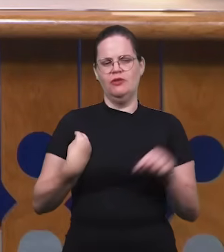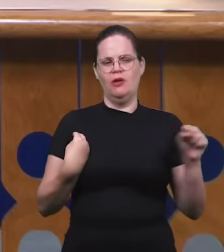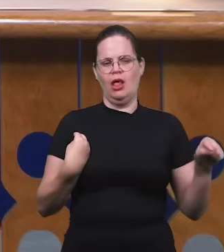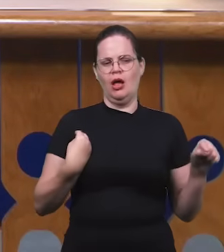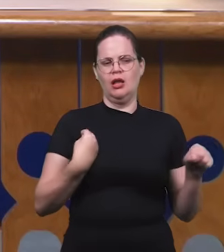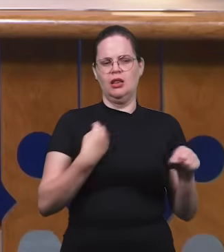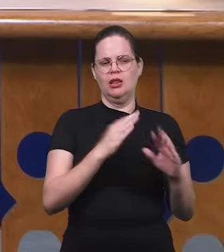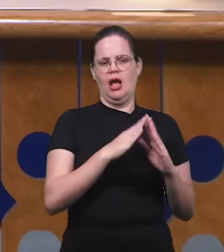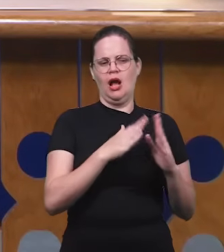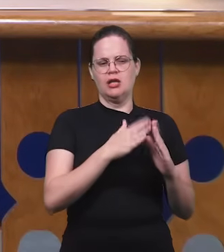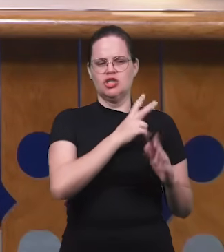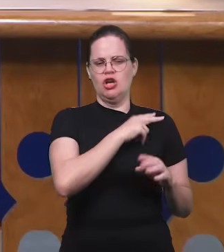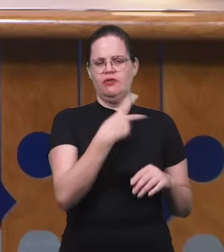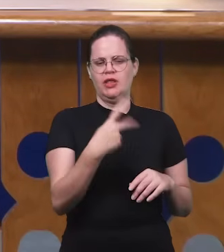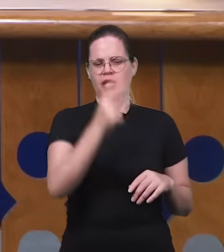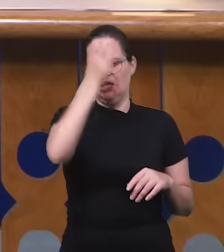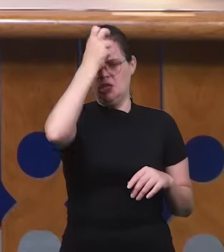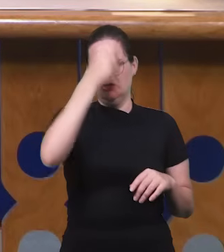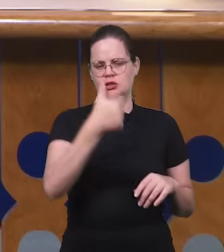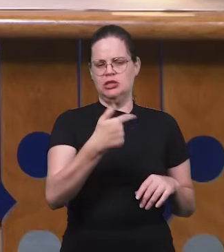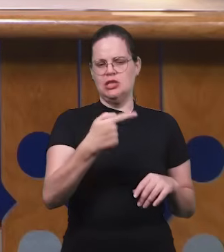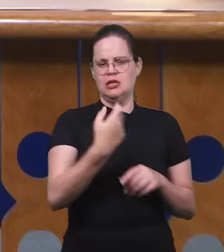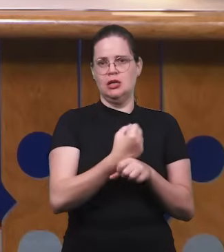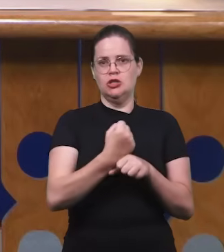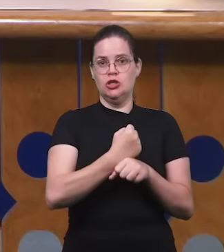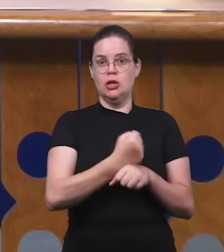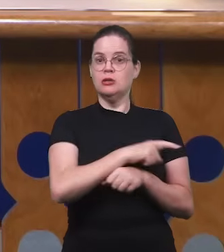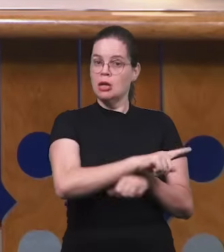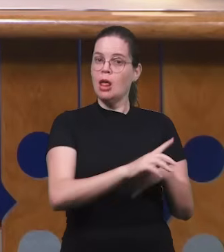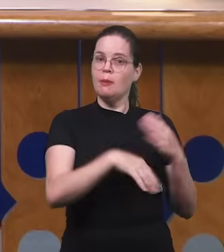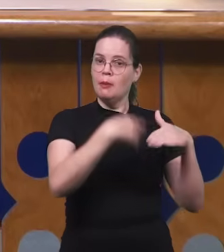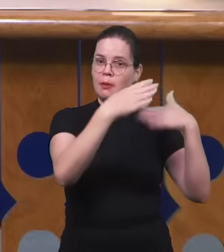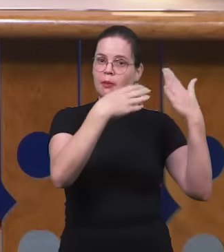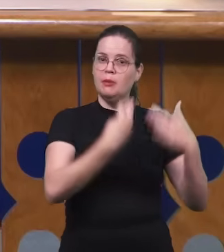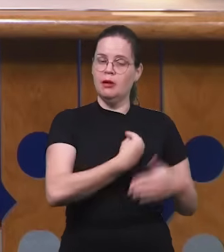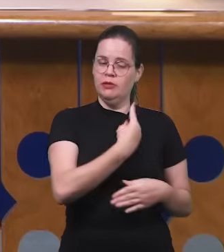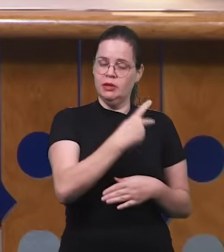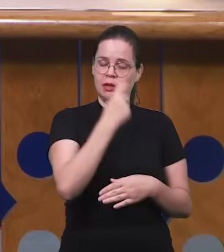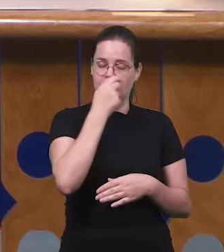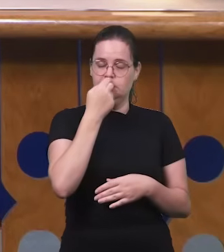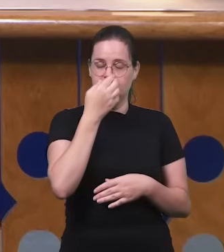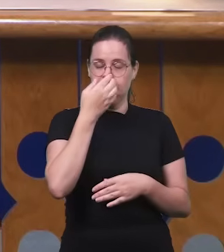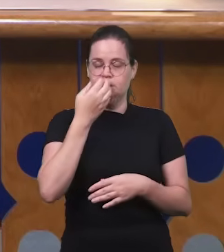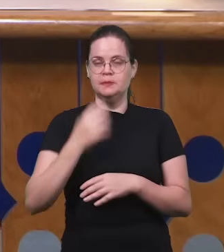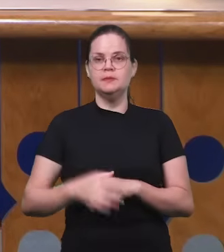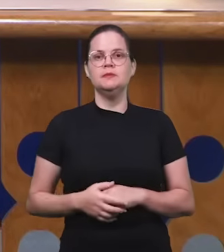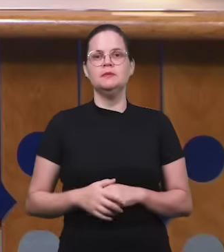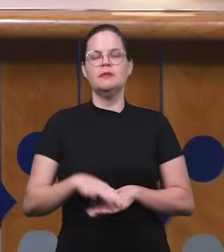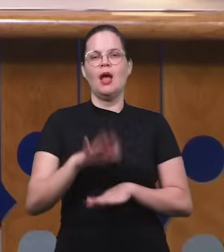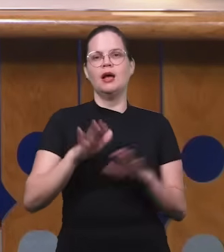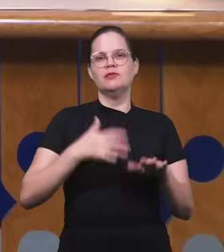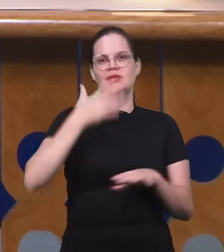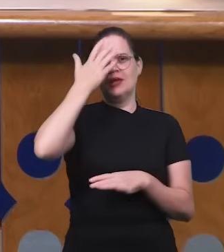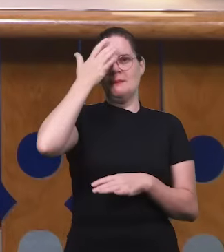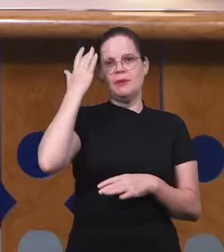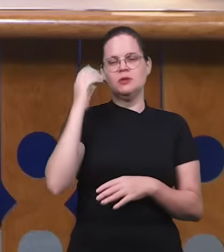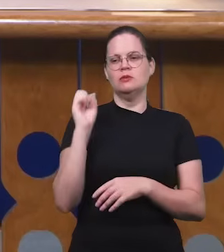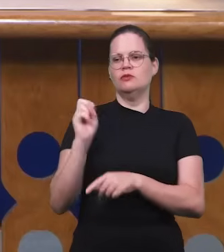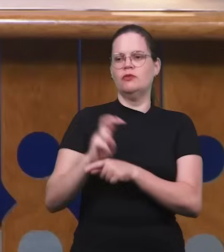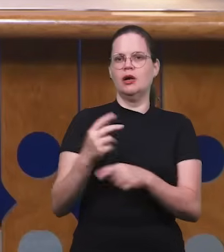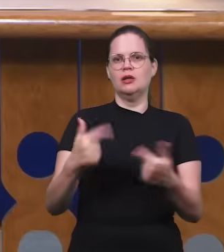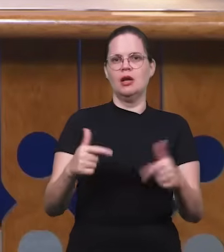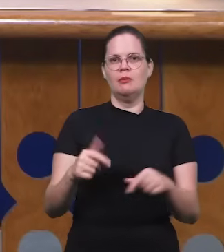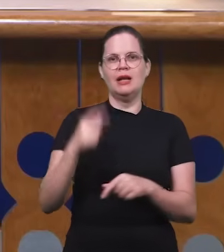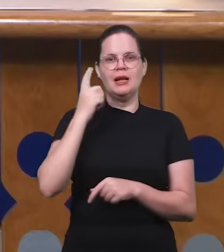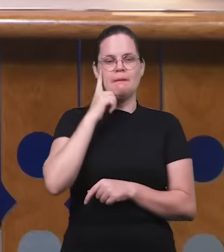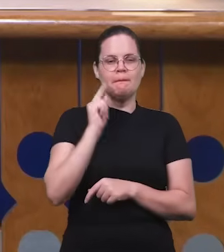Potifar. Mas ele ficou muitos anos e prosperou. E às vezes a pessoa se coloca num emprego, ao invés